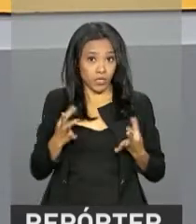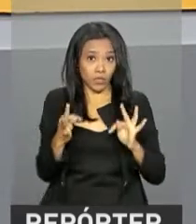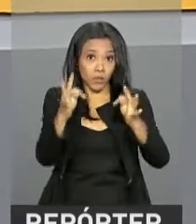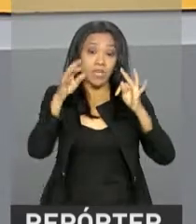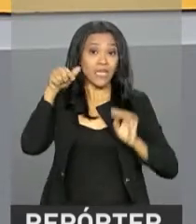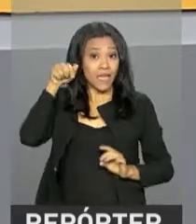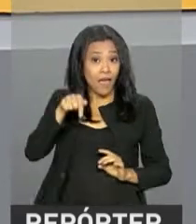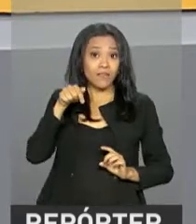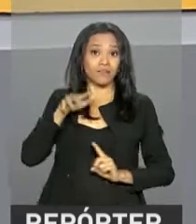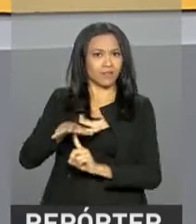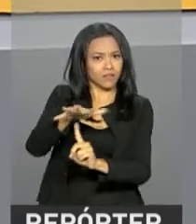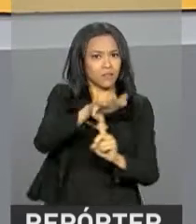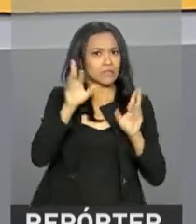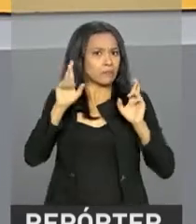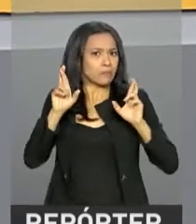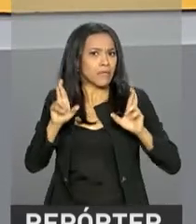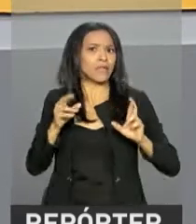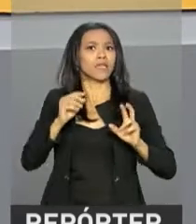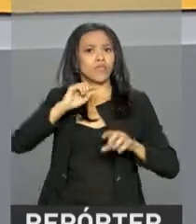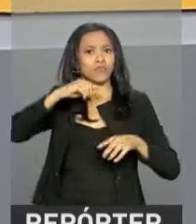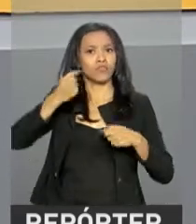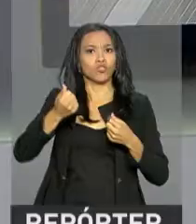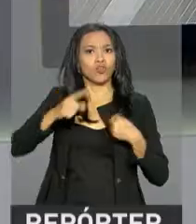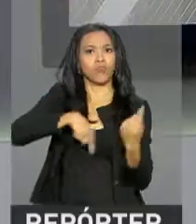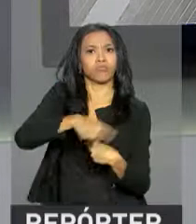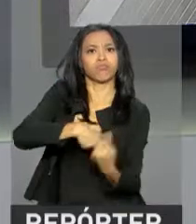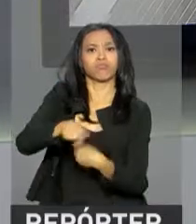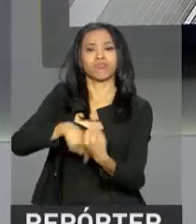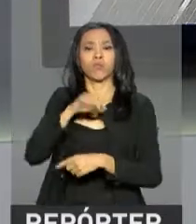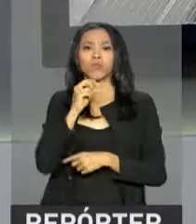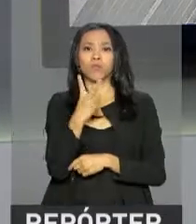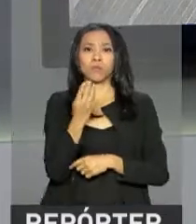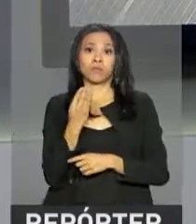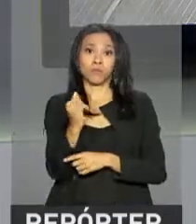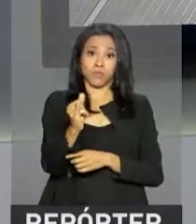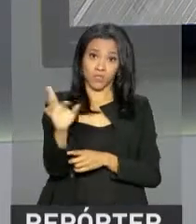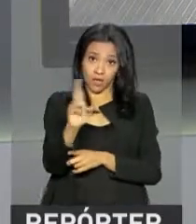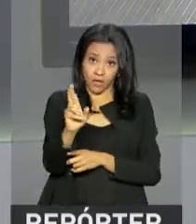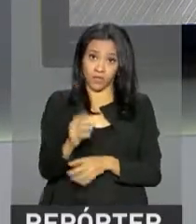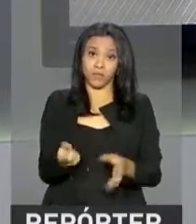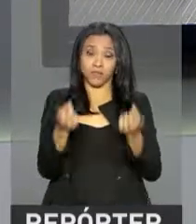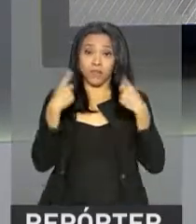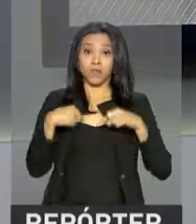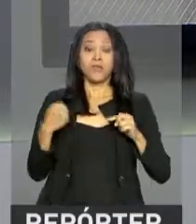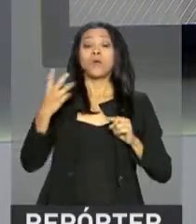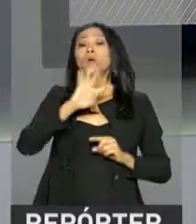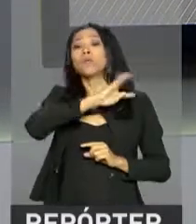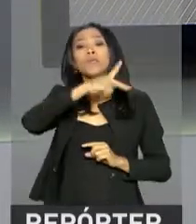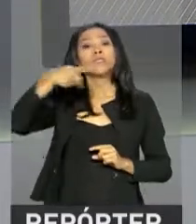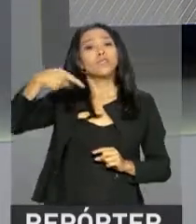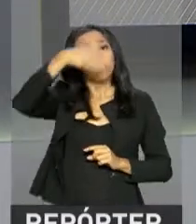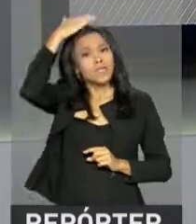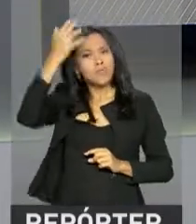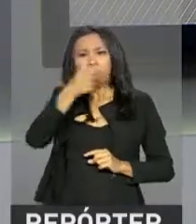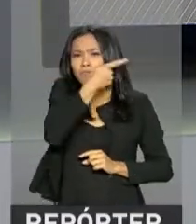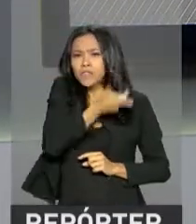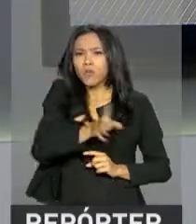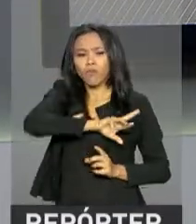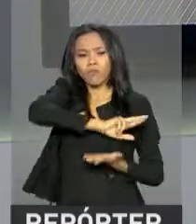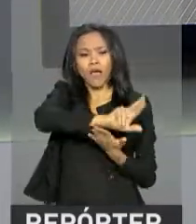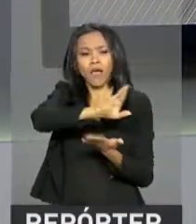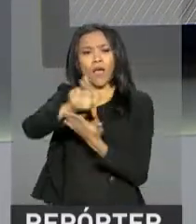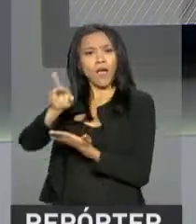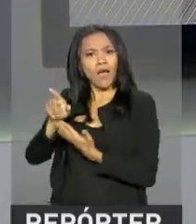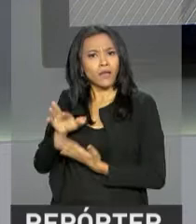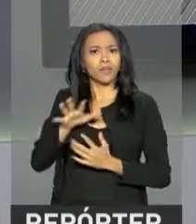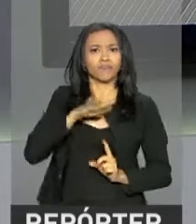Agrishow movimente 2 bilhões de reais. O presidente Michel Temer visitou vários estandes da feira que reuniu